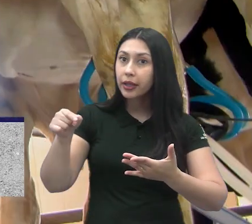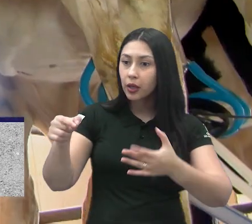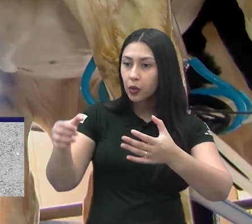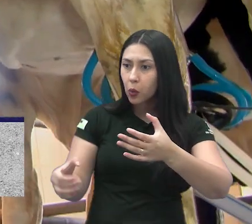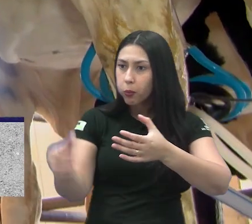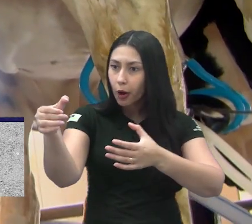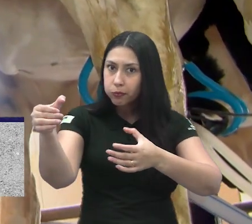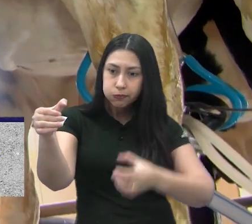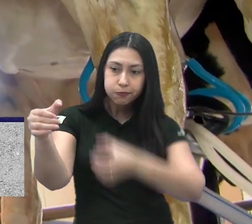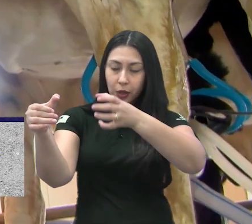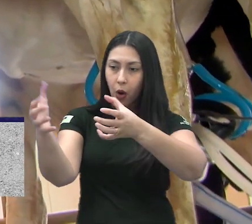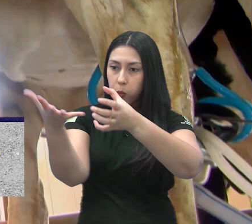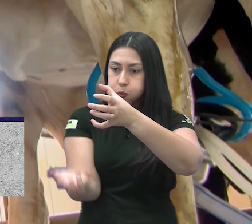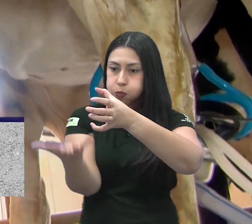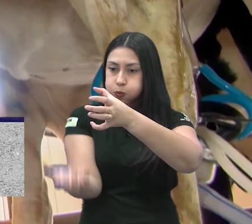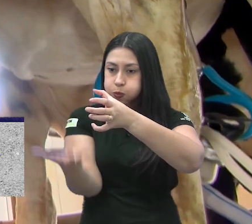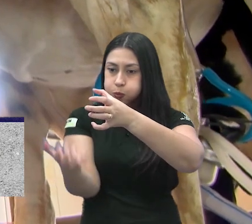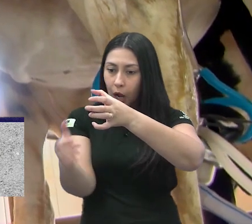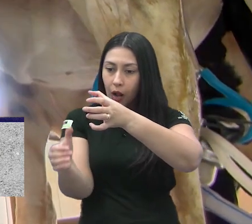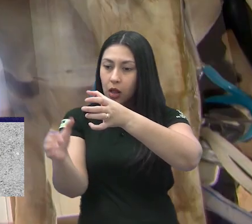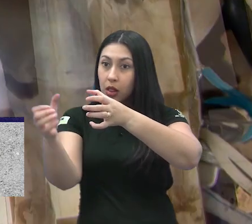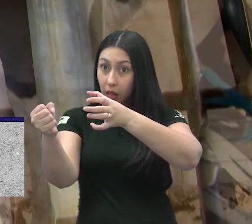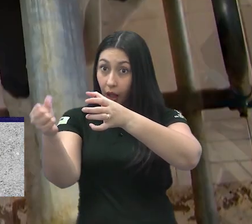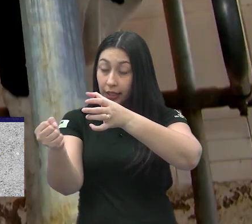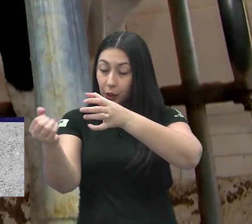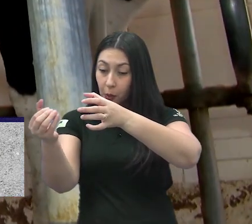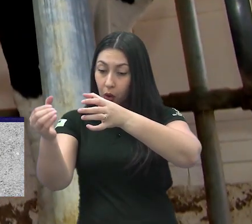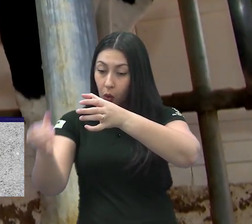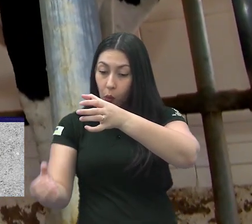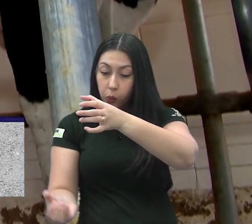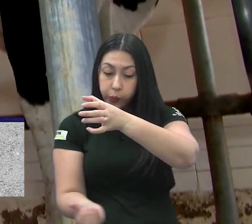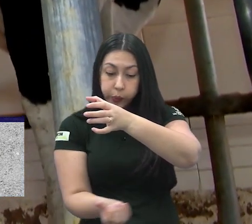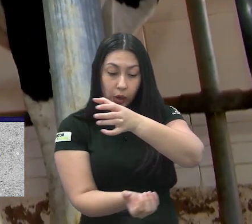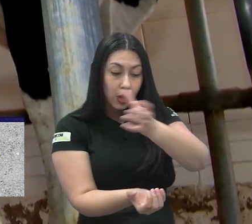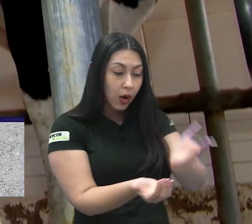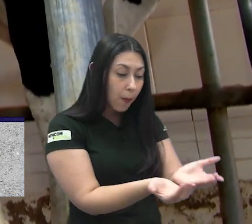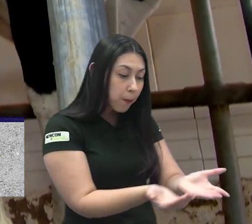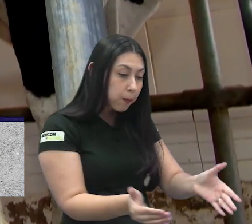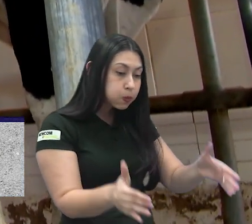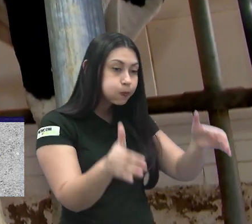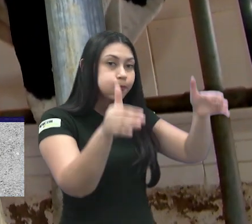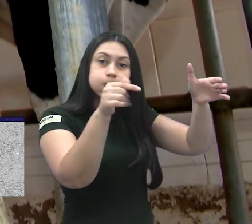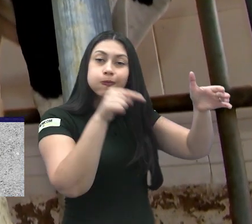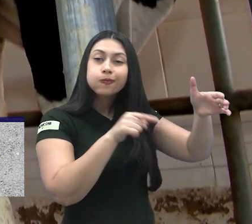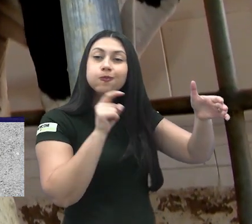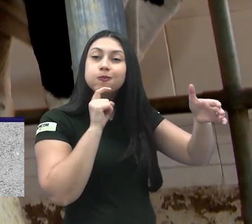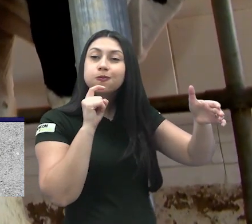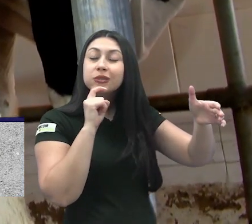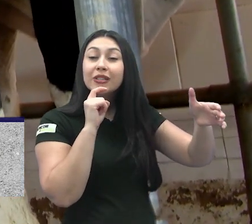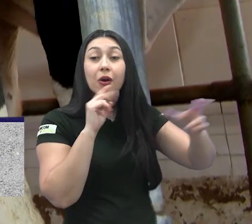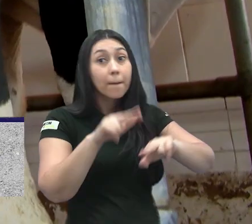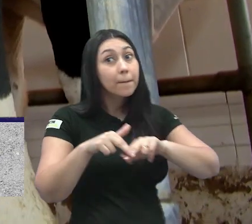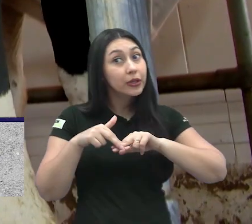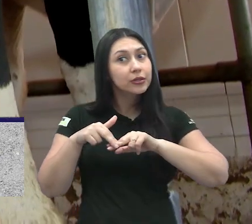maquinário os tetos, né, mecânicos que fazem a sucção do leite e isso vai por encanamento direto para o tanque de resfriamento. Isso